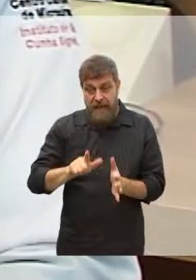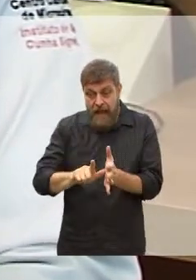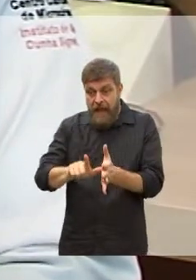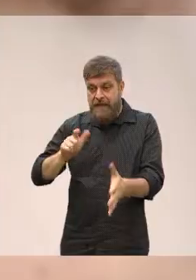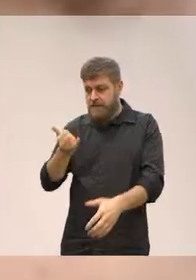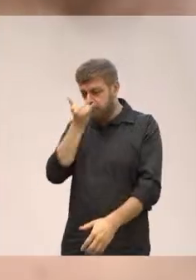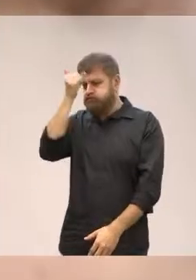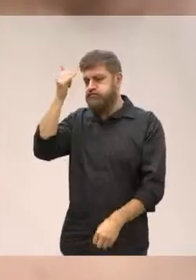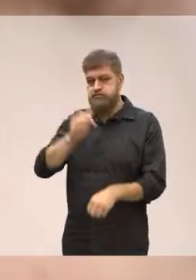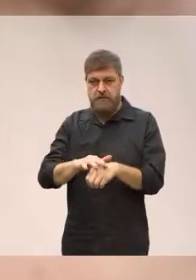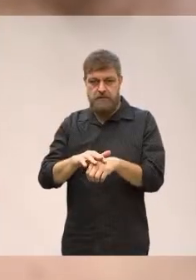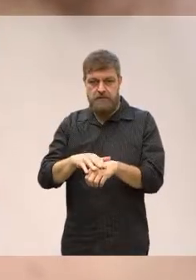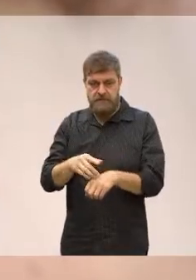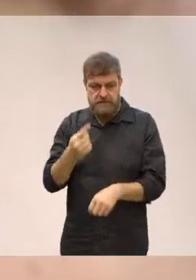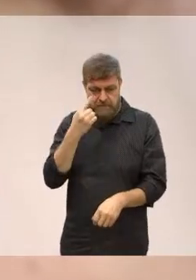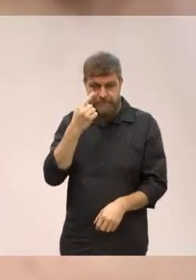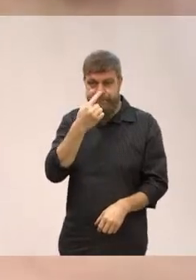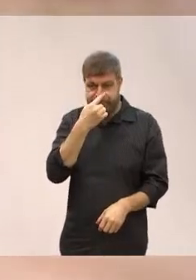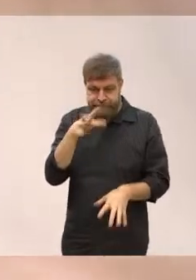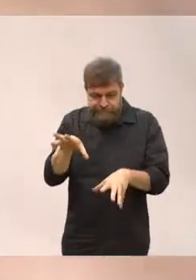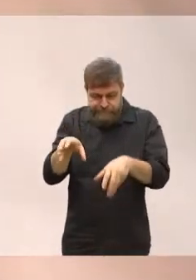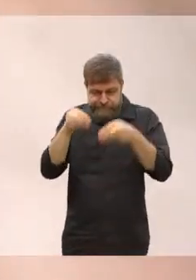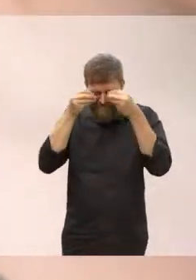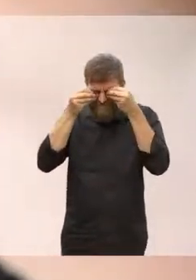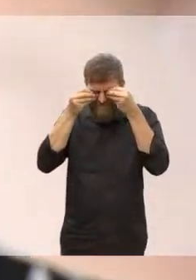dessa doença.